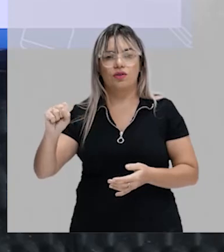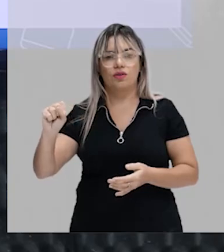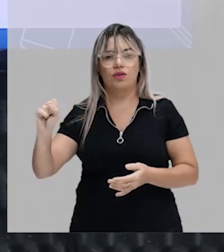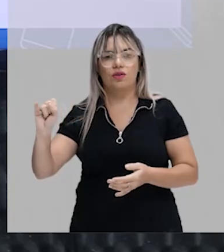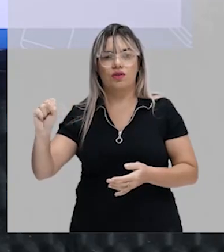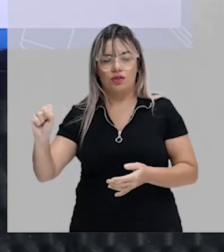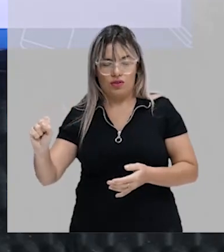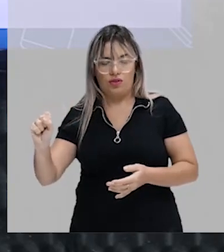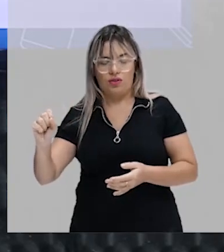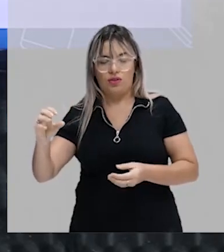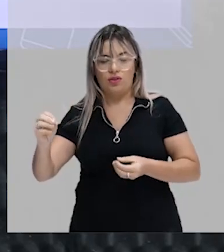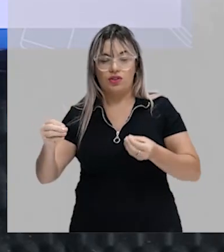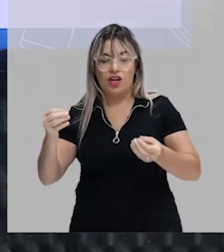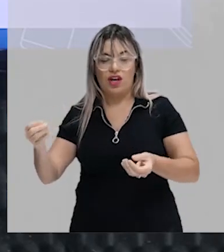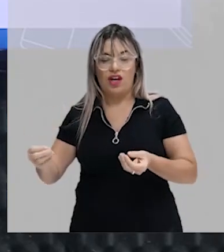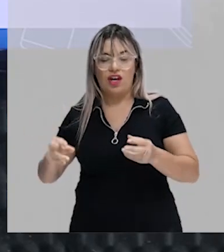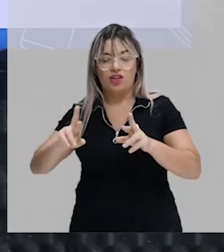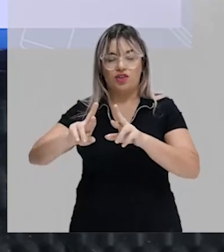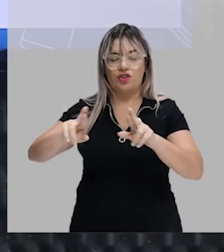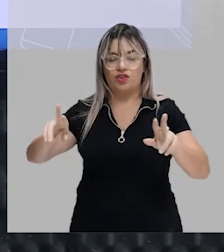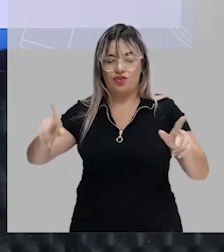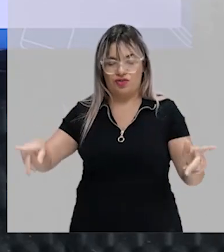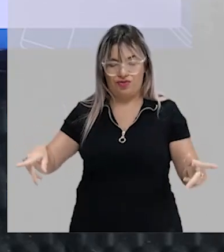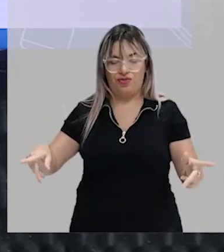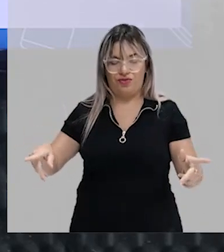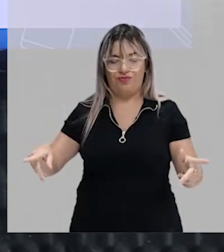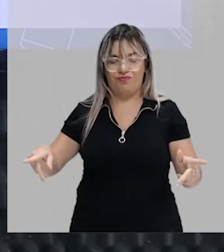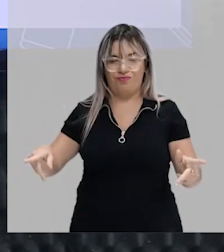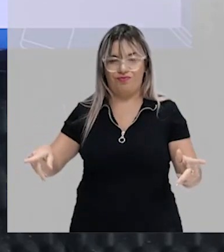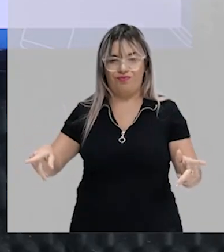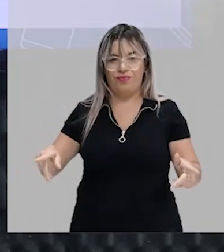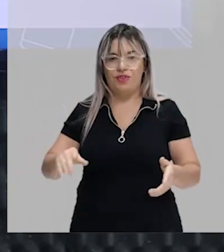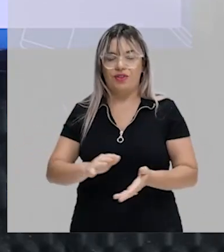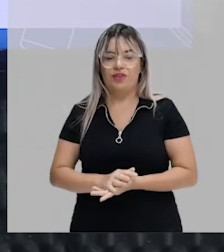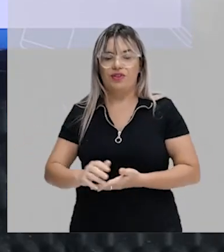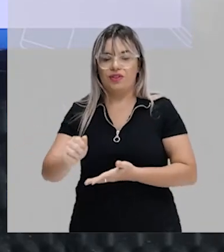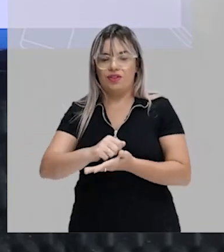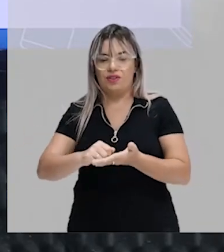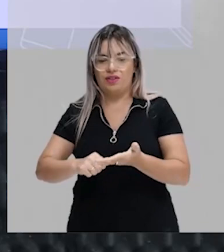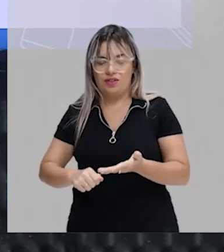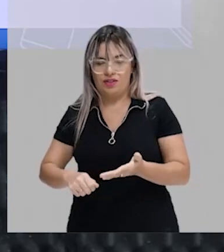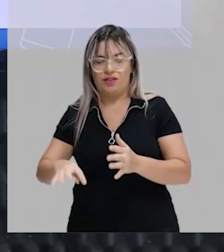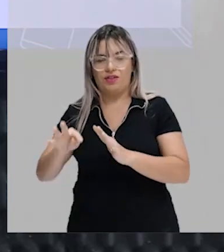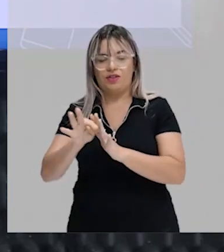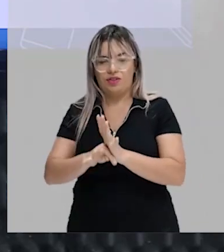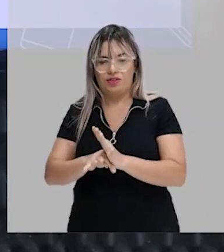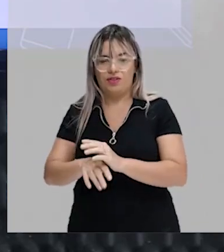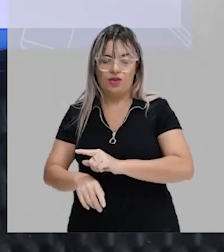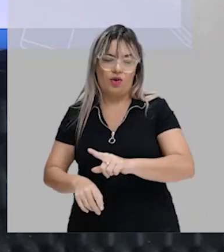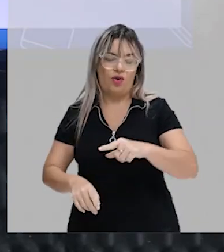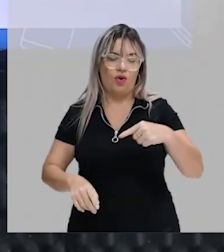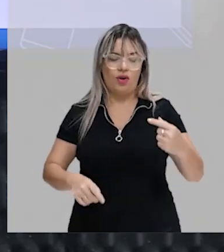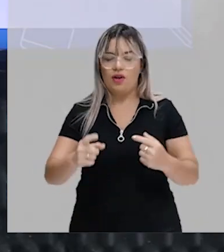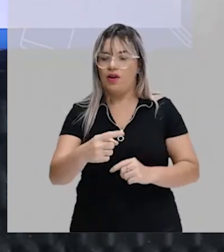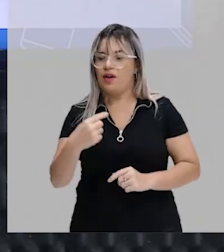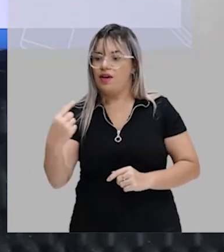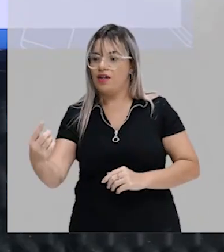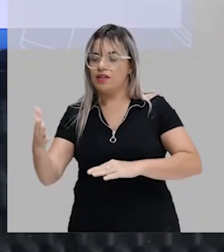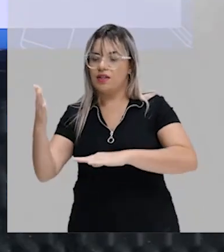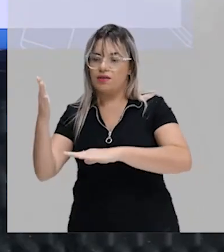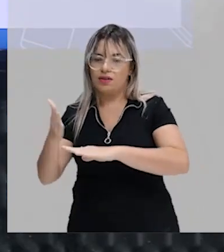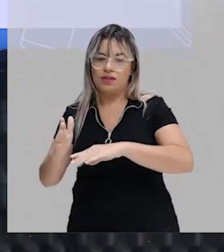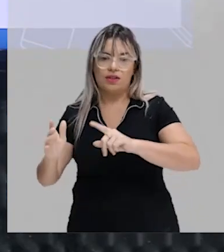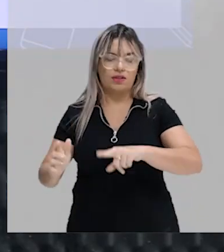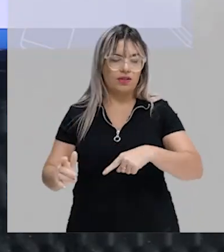Drummond é moderno e já entra também no pós-modernismo. Machado de Assis é realista, outro estilo de época.